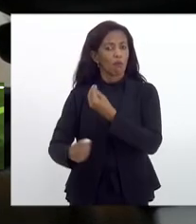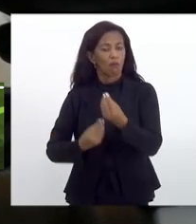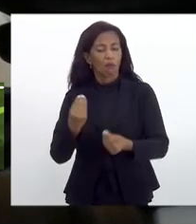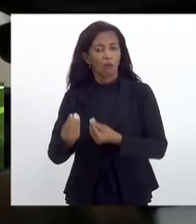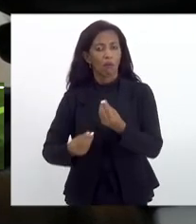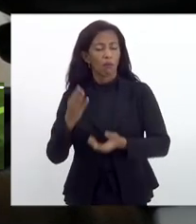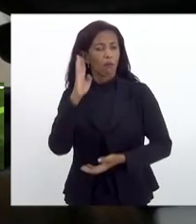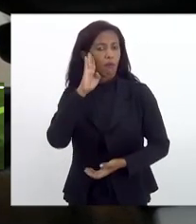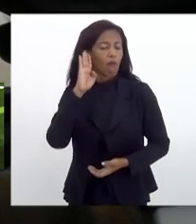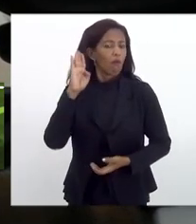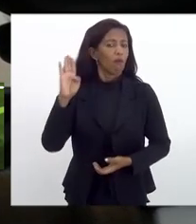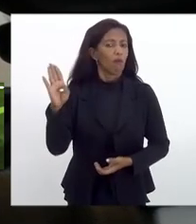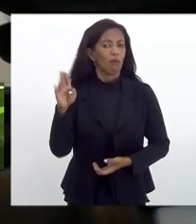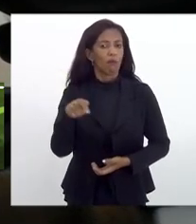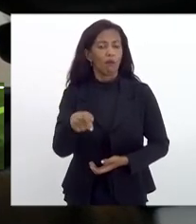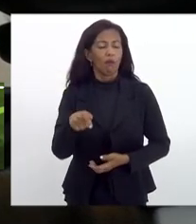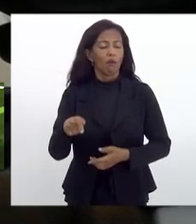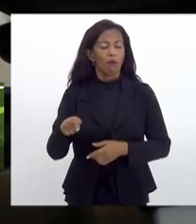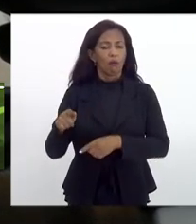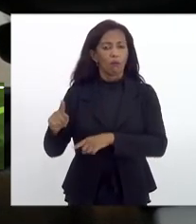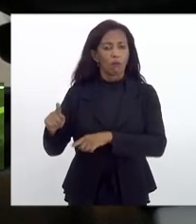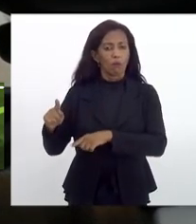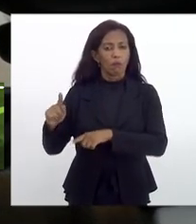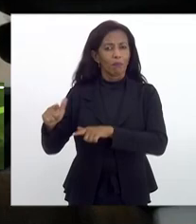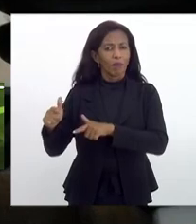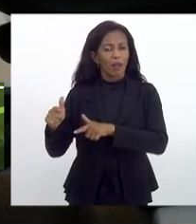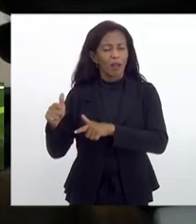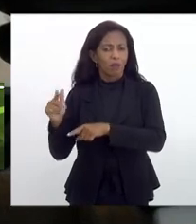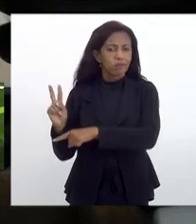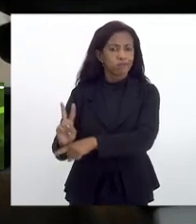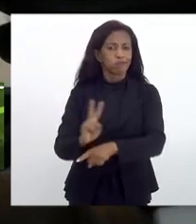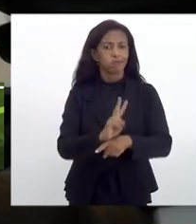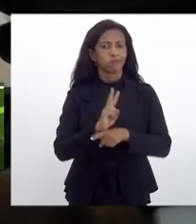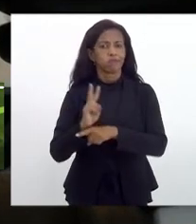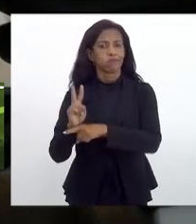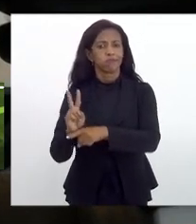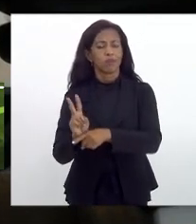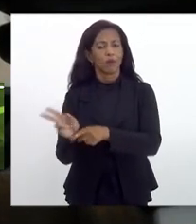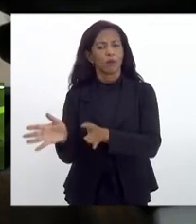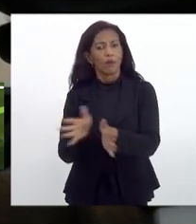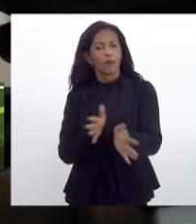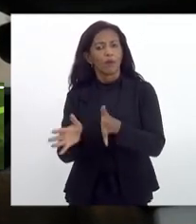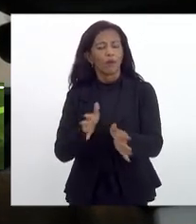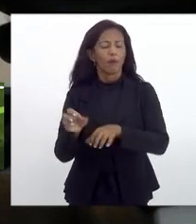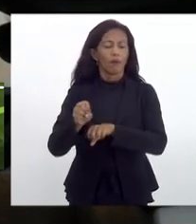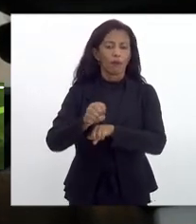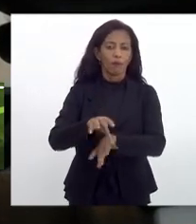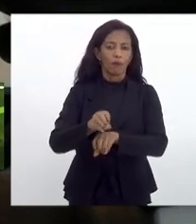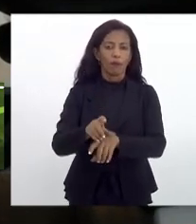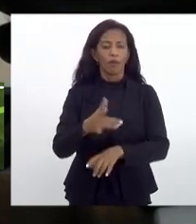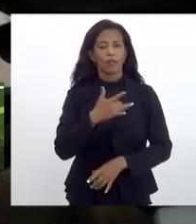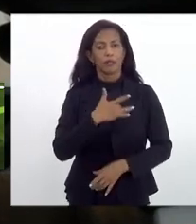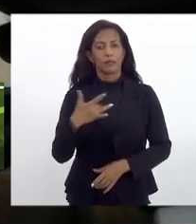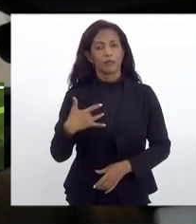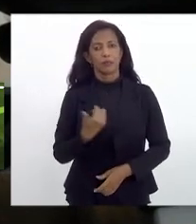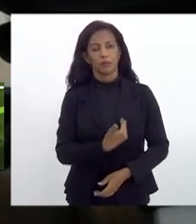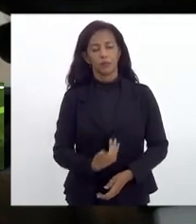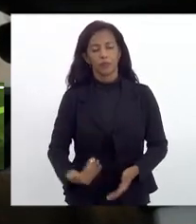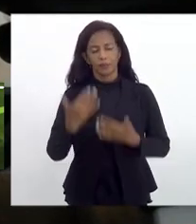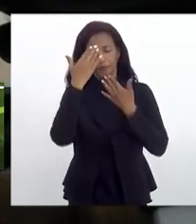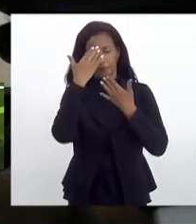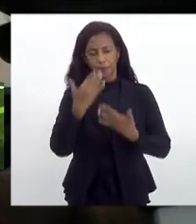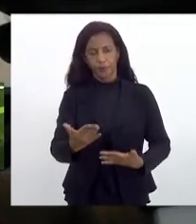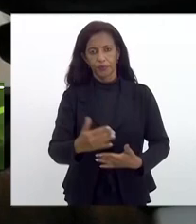grande instrumento para salvaguardar o acesso à educação e à saúde pública. Muito